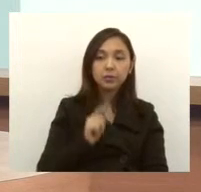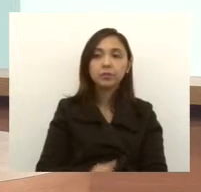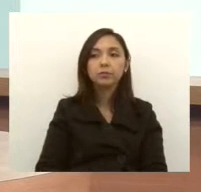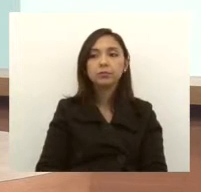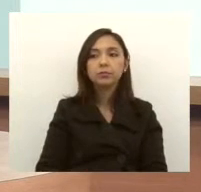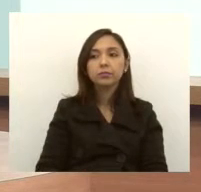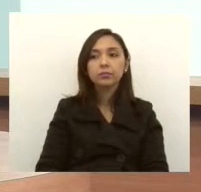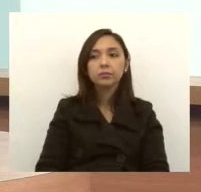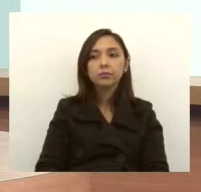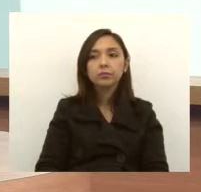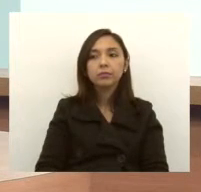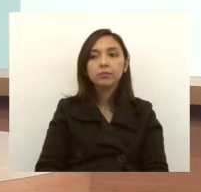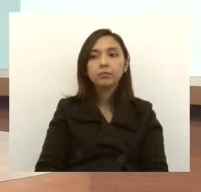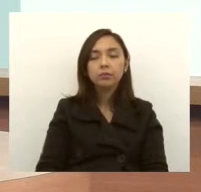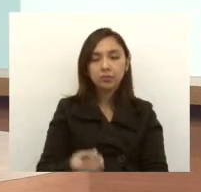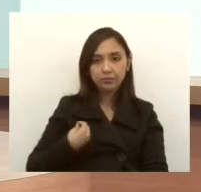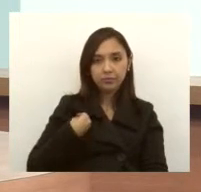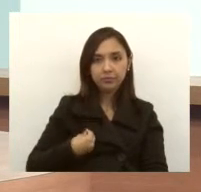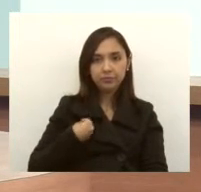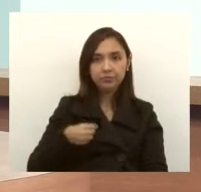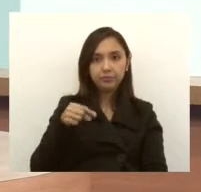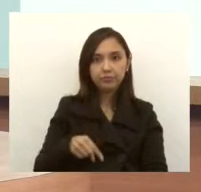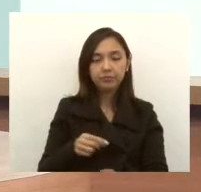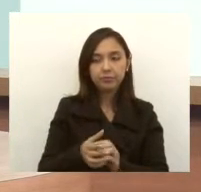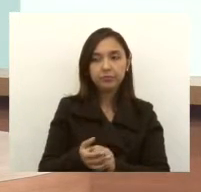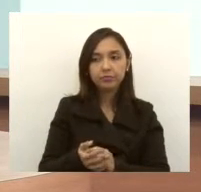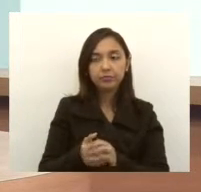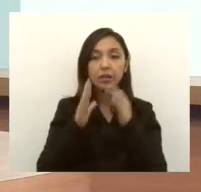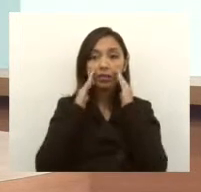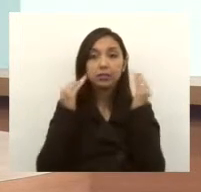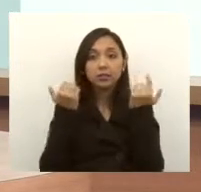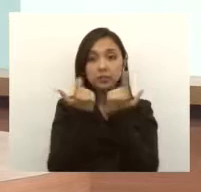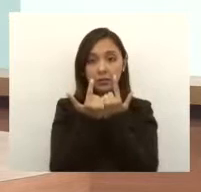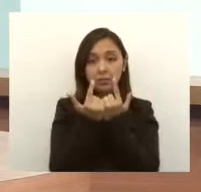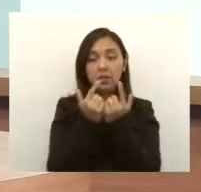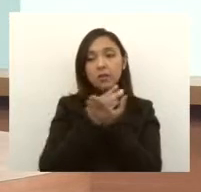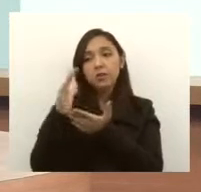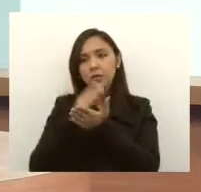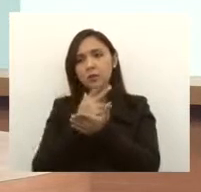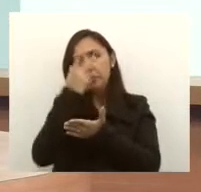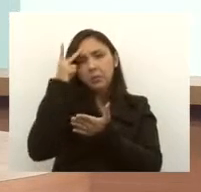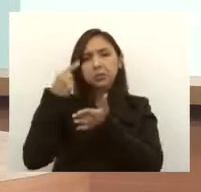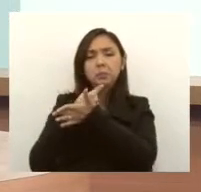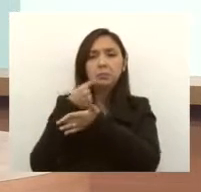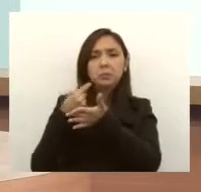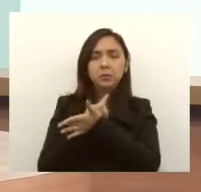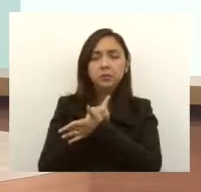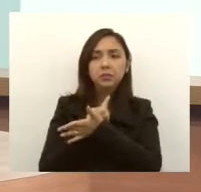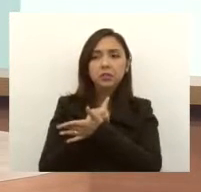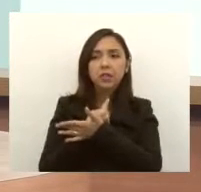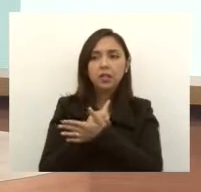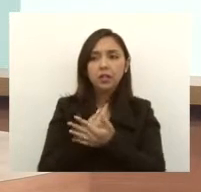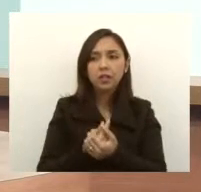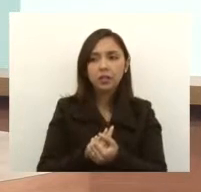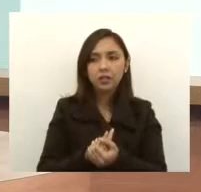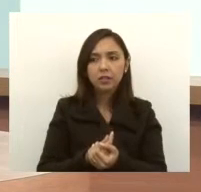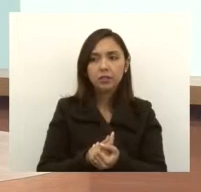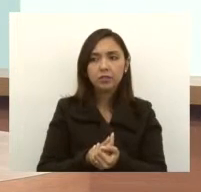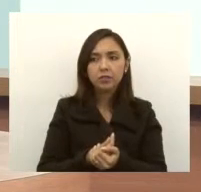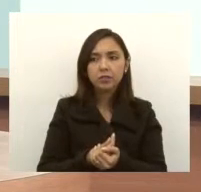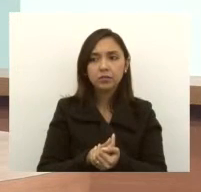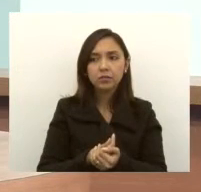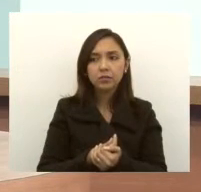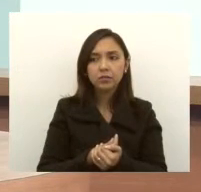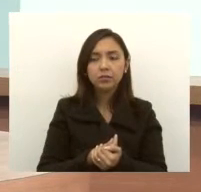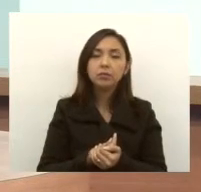me fazia presente na Assembleia Legislativa e algumas pessoas me perguntavam a respeito